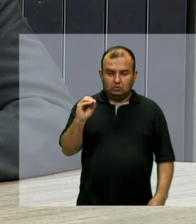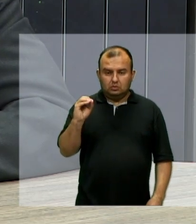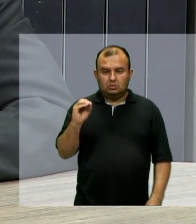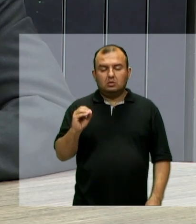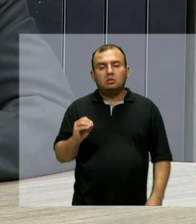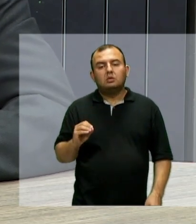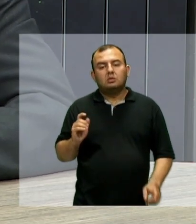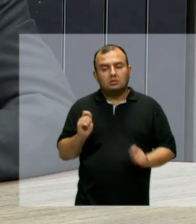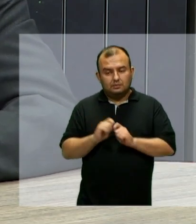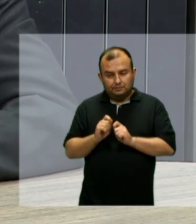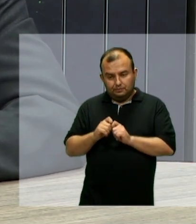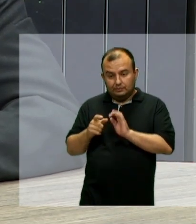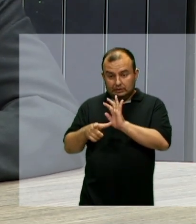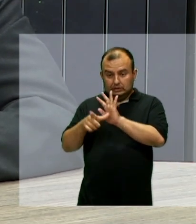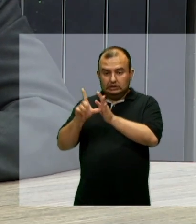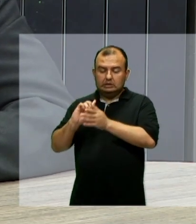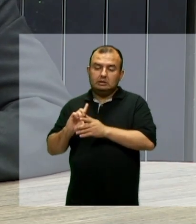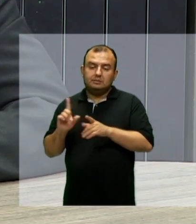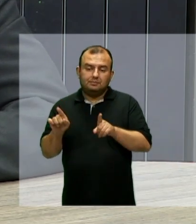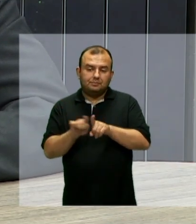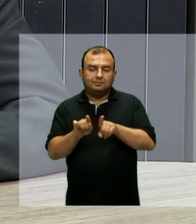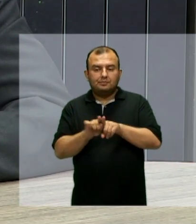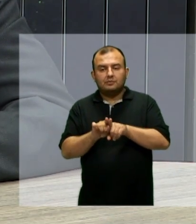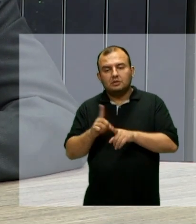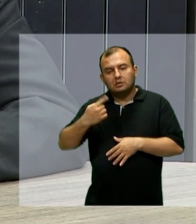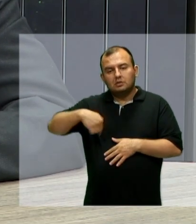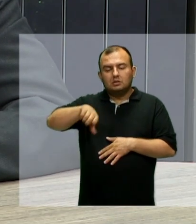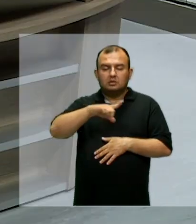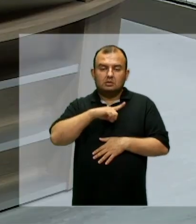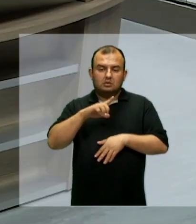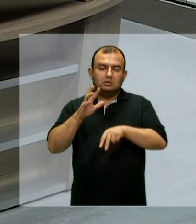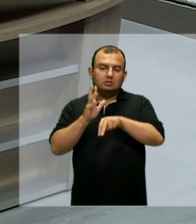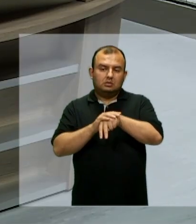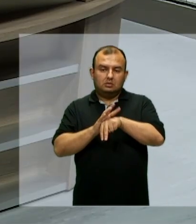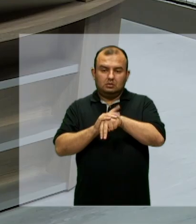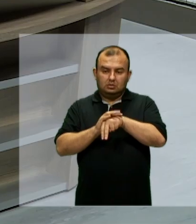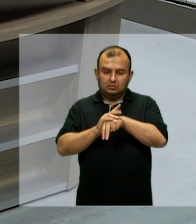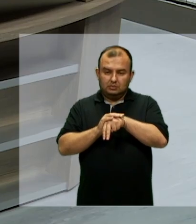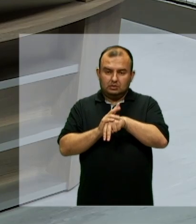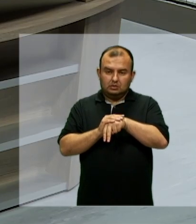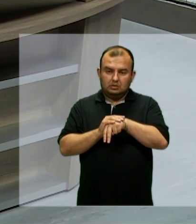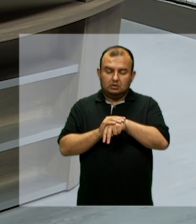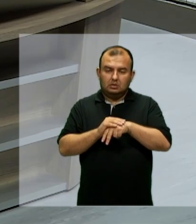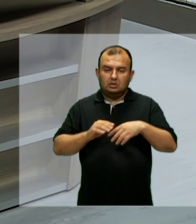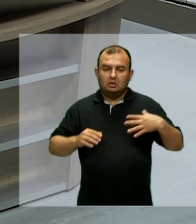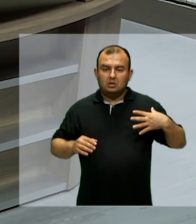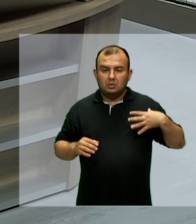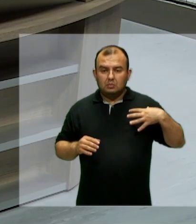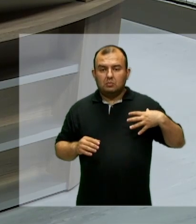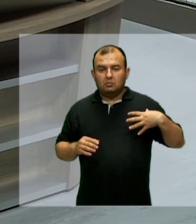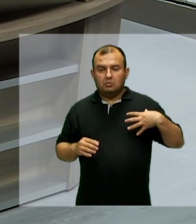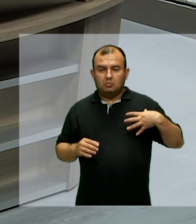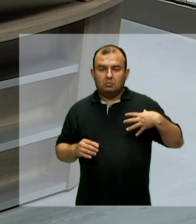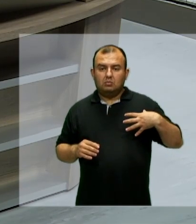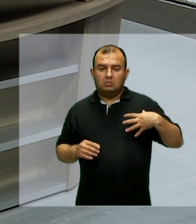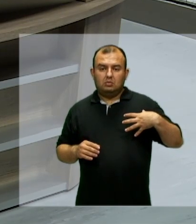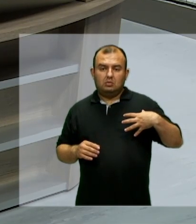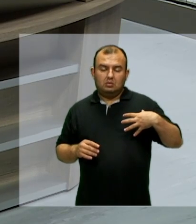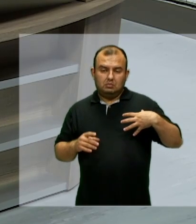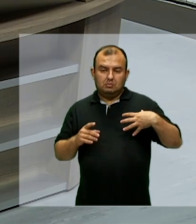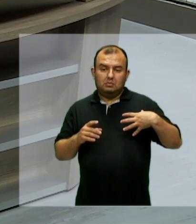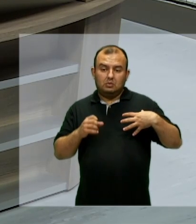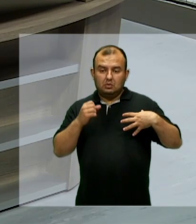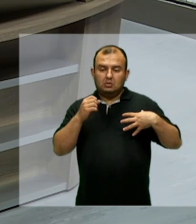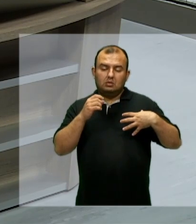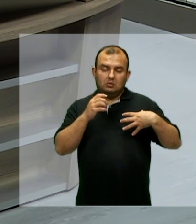etc. Também, nós temos pacientes que têm, às vezes, mamas muito densas, são mamas difíceis de serem vistas,